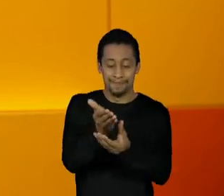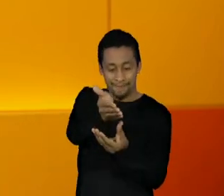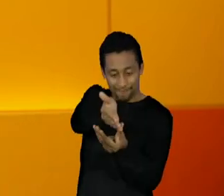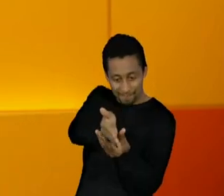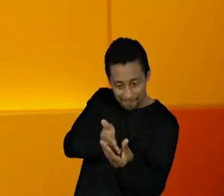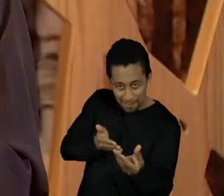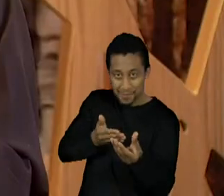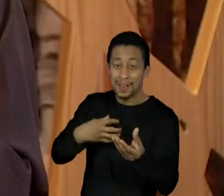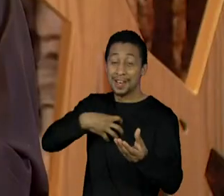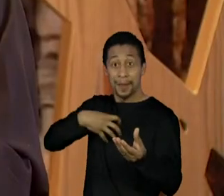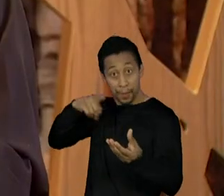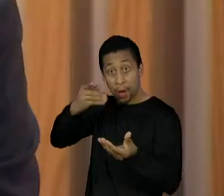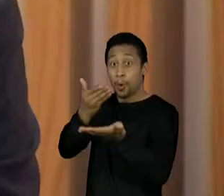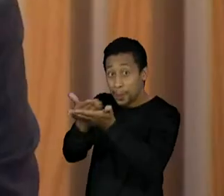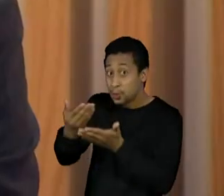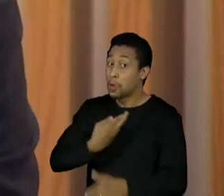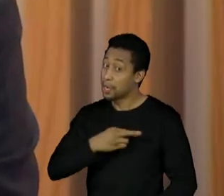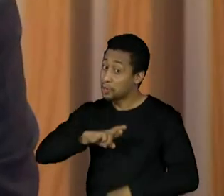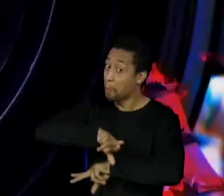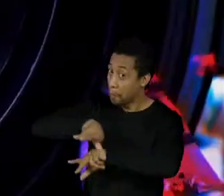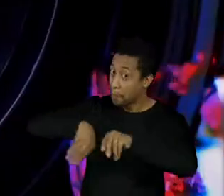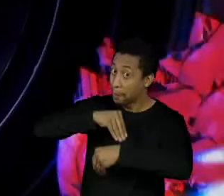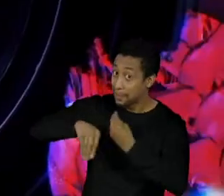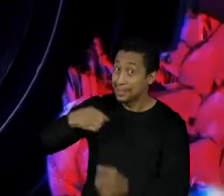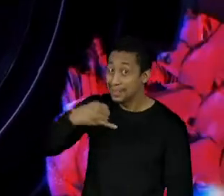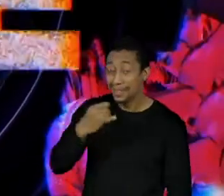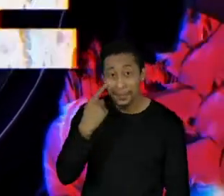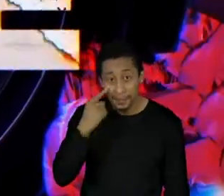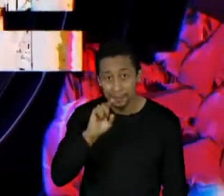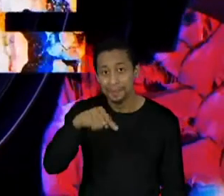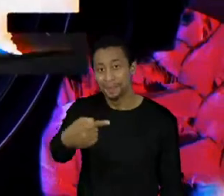discussão religiosa. Não sai daí.